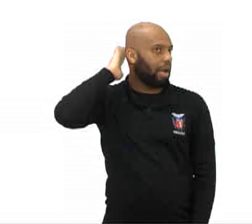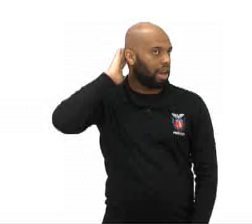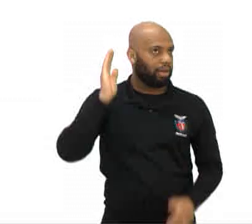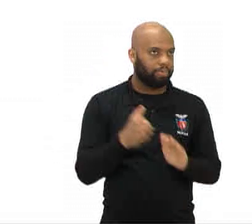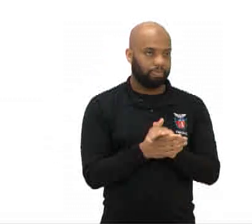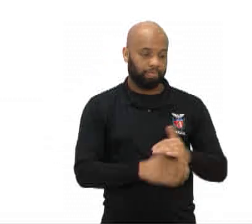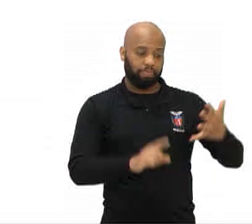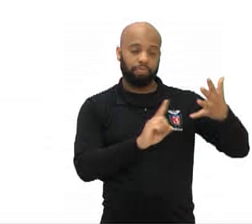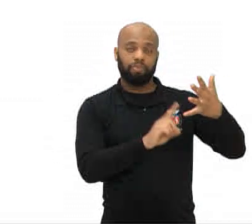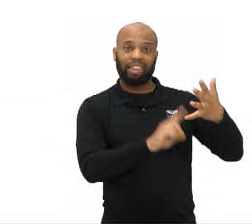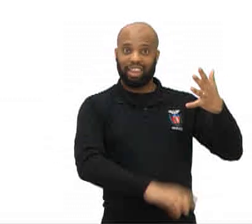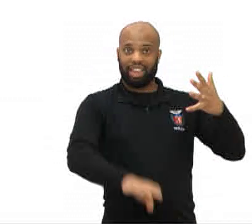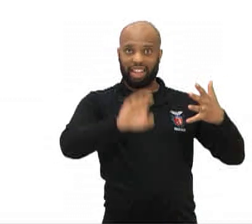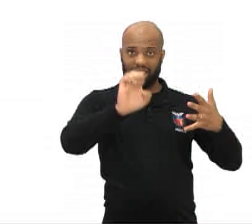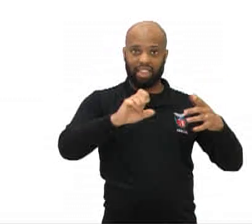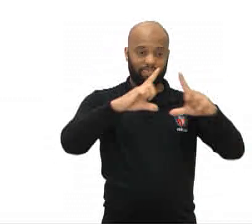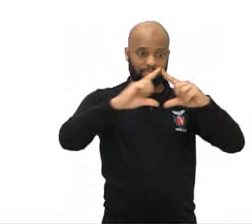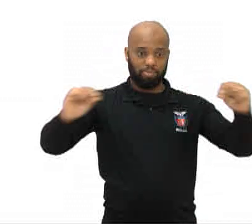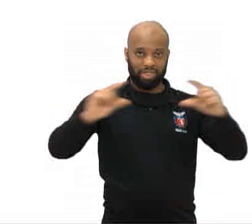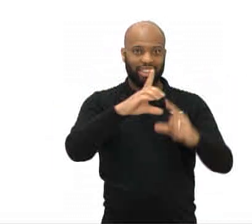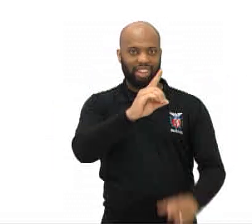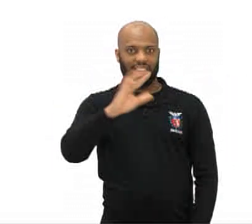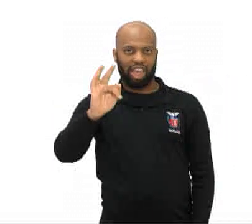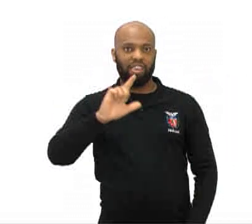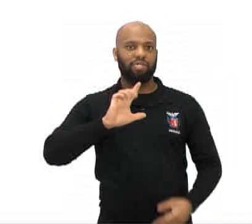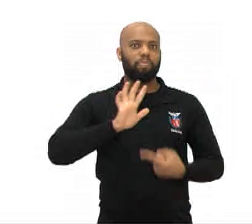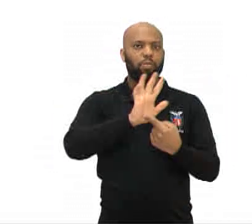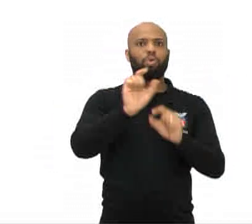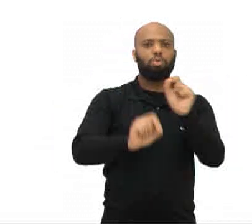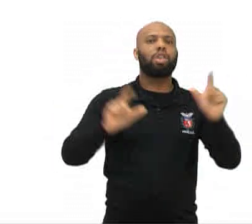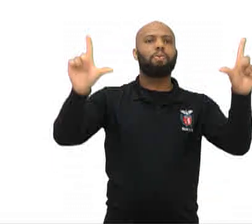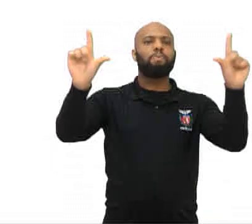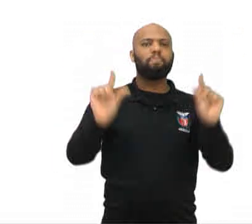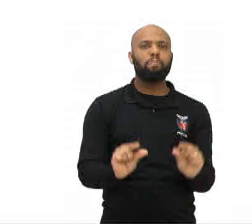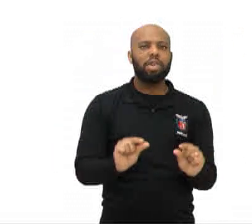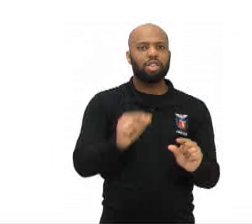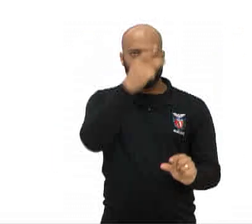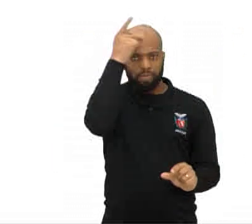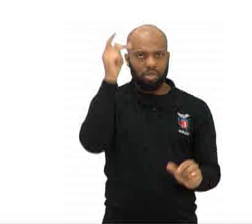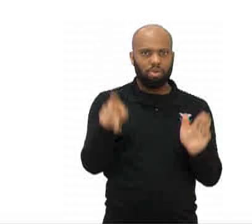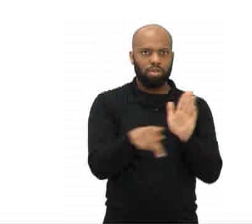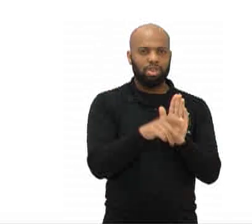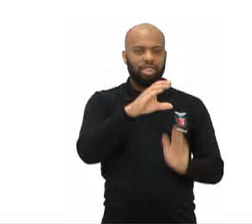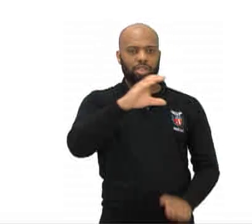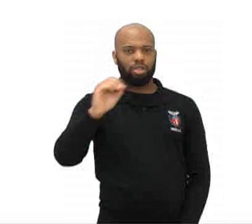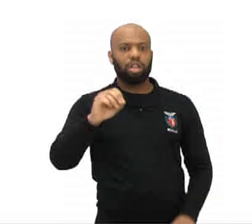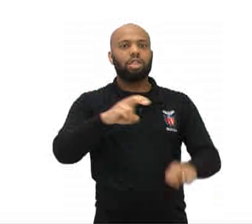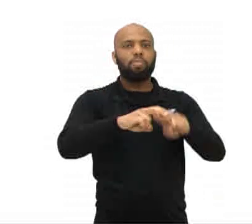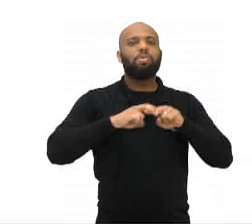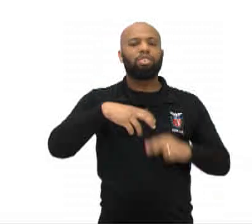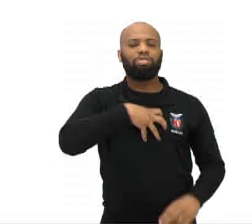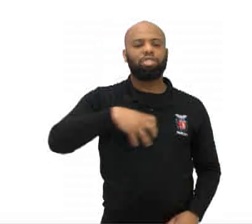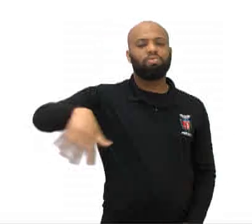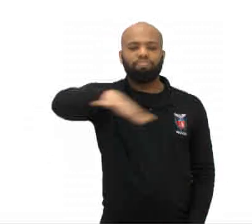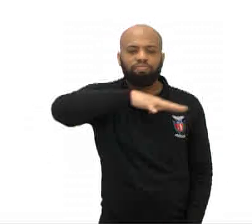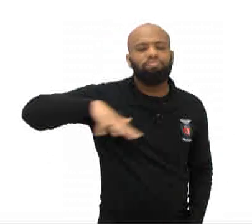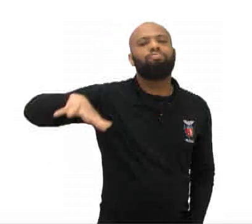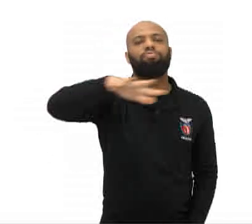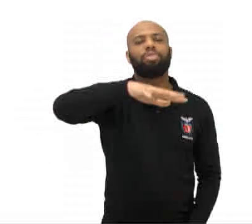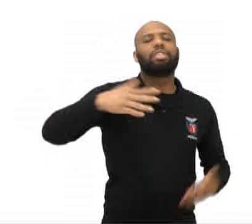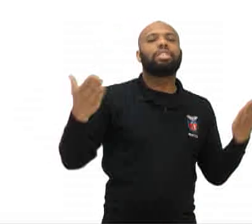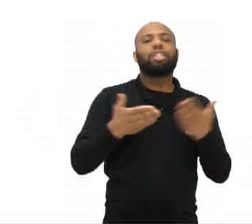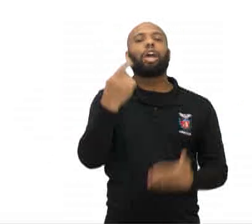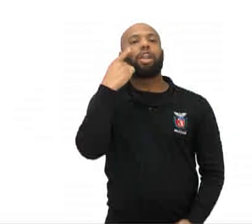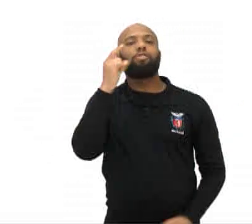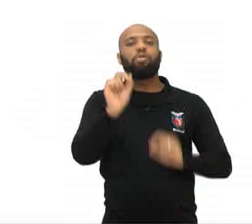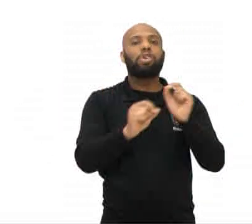E. O Distrito Federal apresenta a menor densidade demográfica do Centro-Oeste devido à sua extensão territorial. Então vamos ver como é que ficou